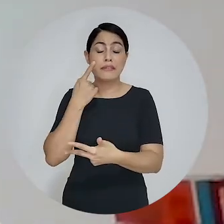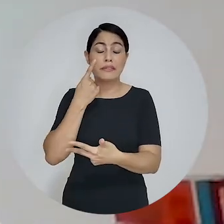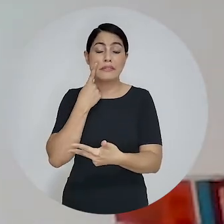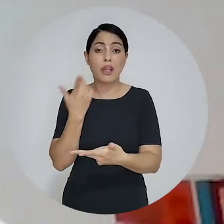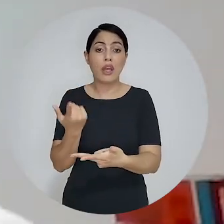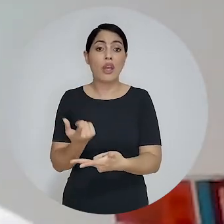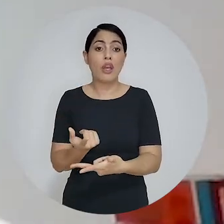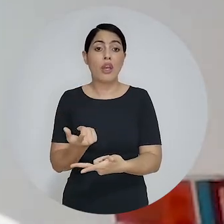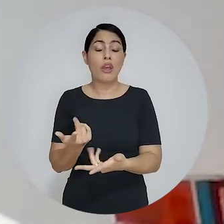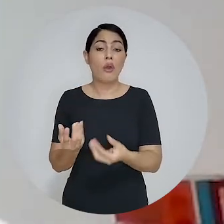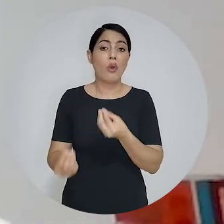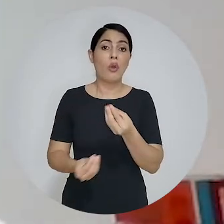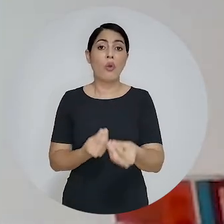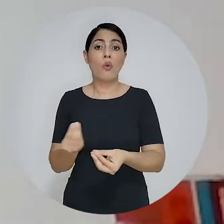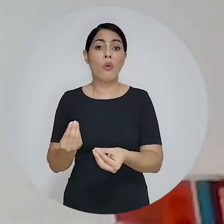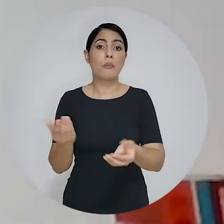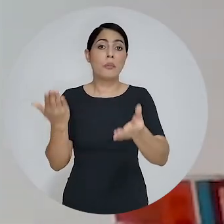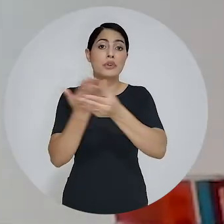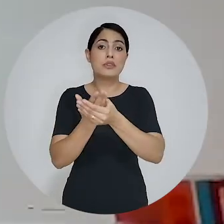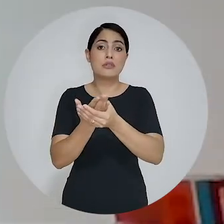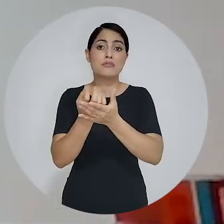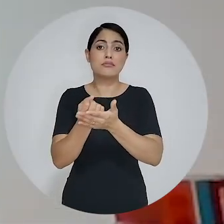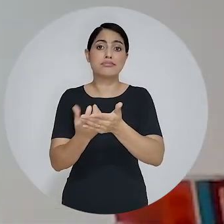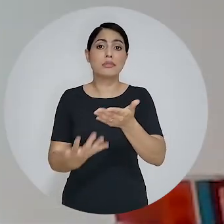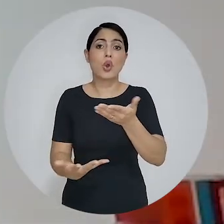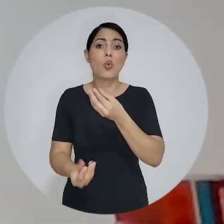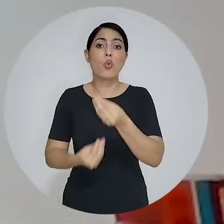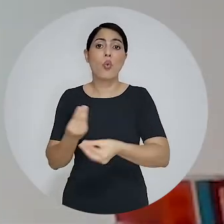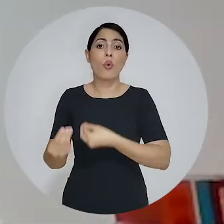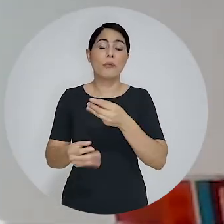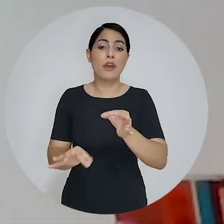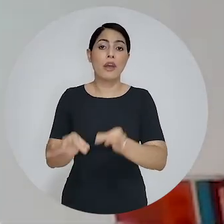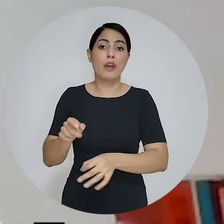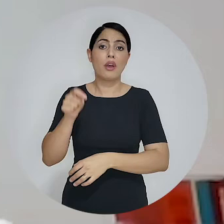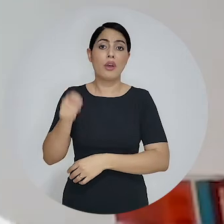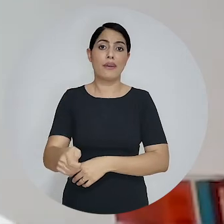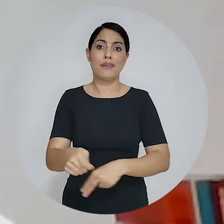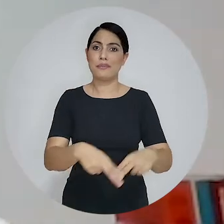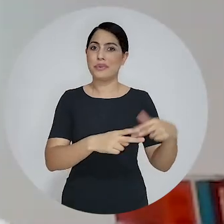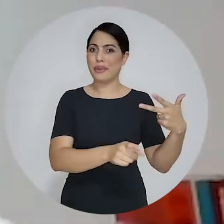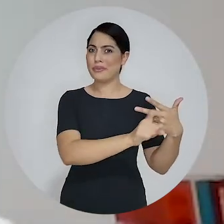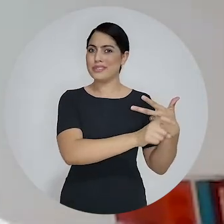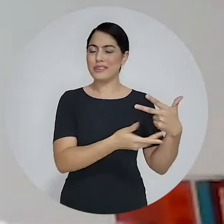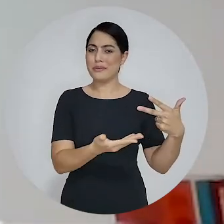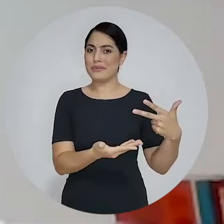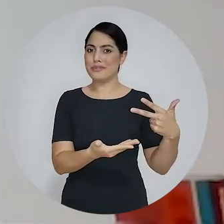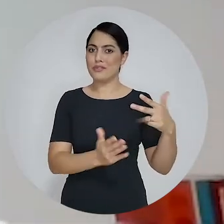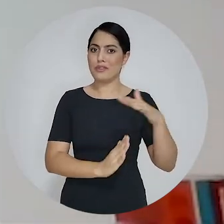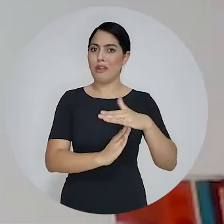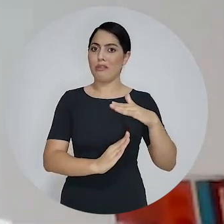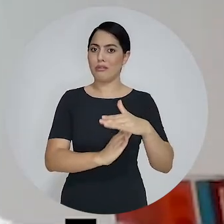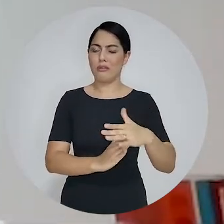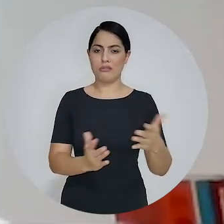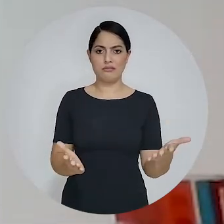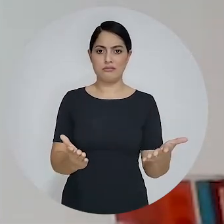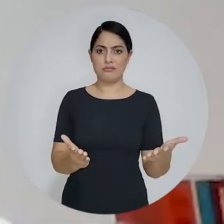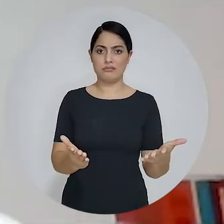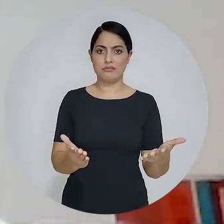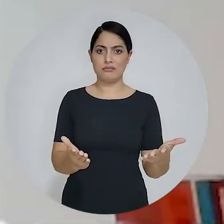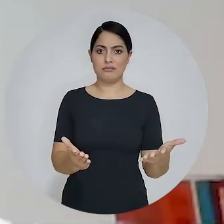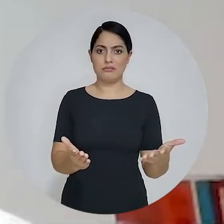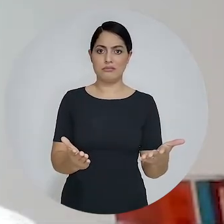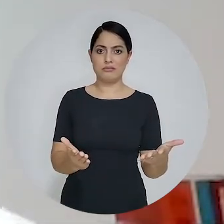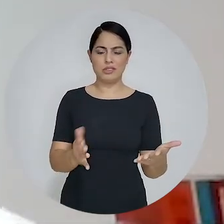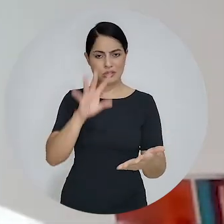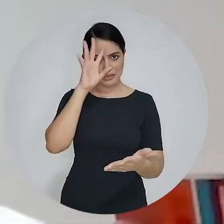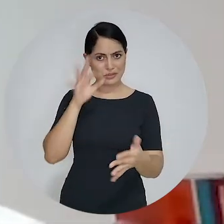começar a regular a quantidade de processos que ele vai julgar, não é? Porque o Poder Executivo fixou um teto